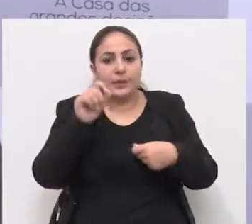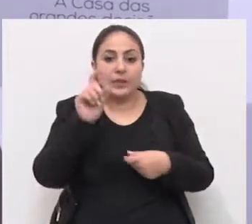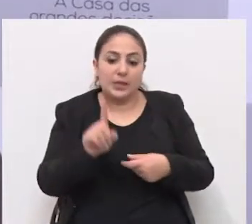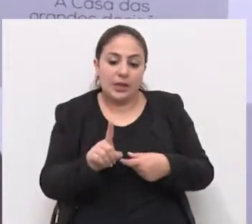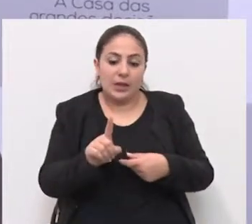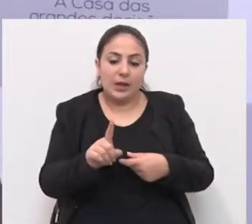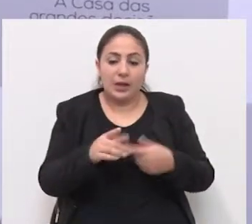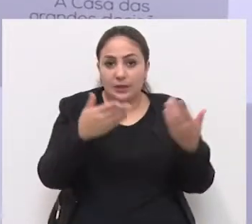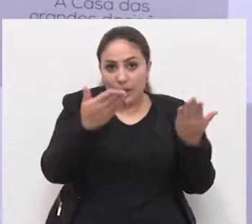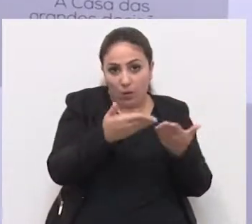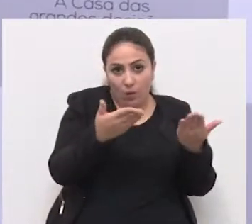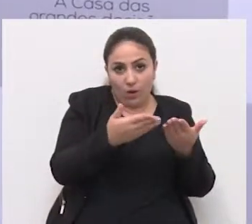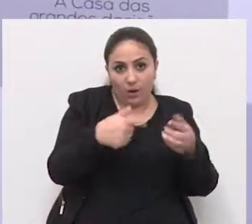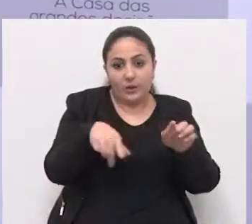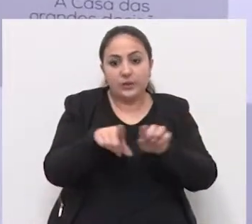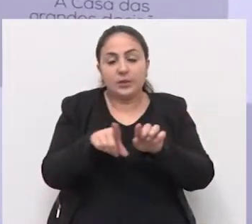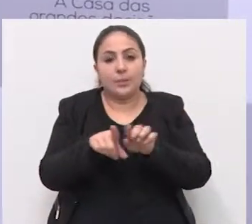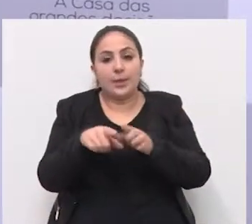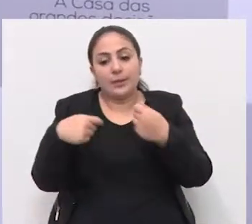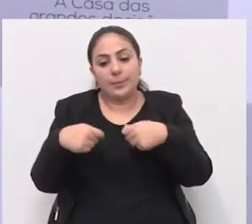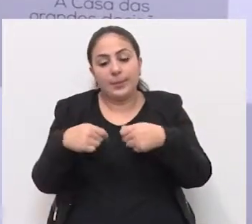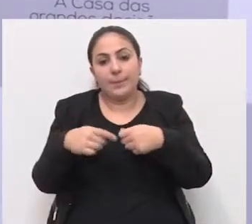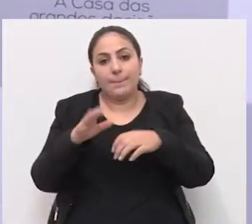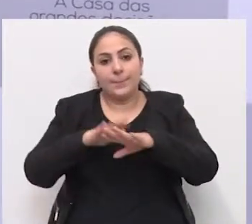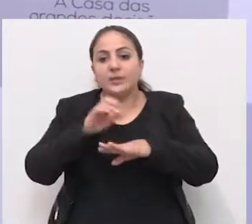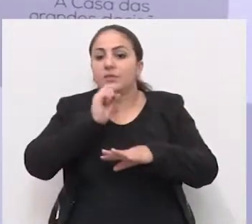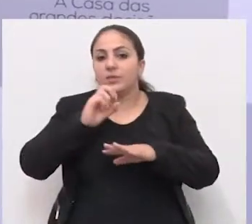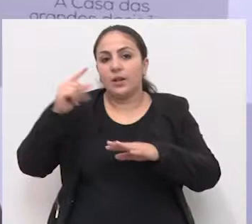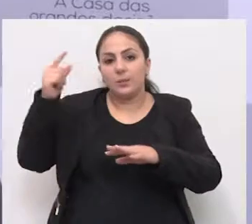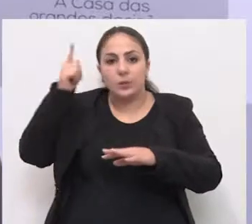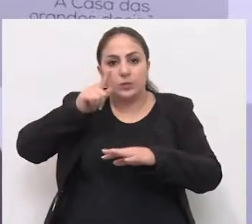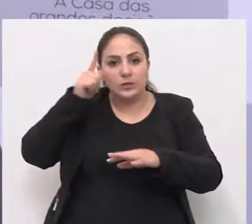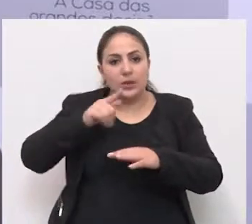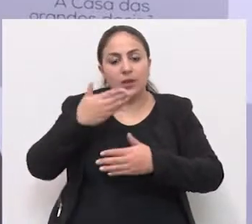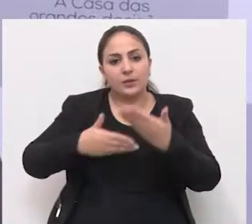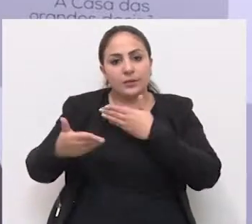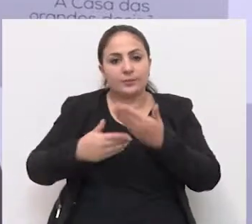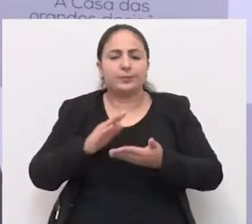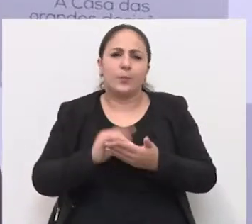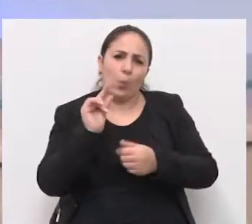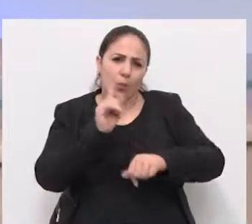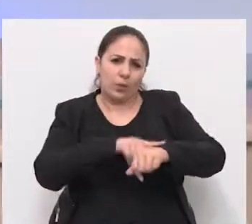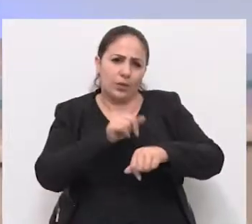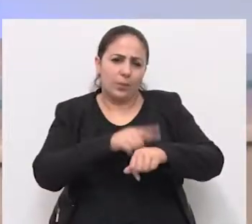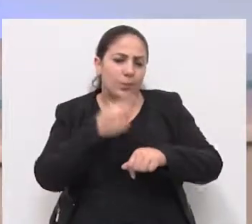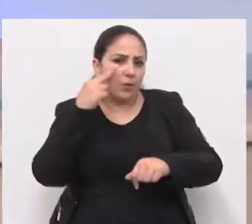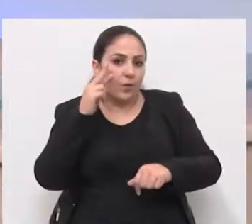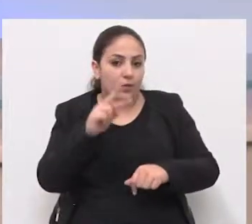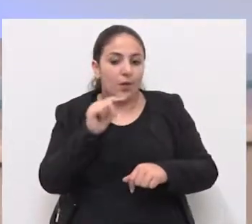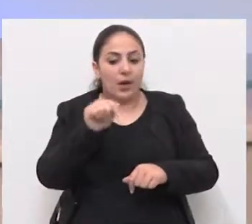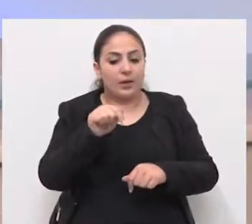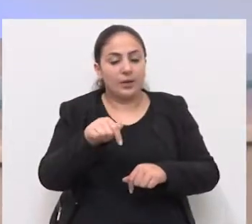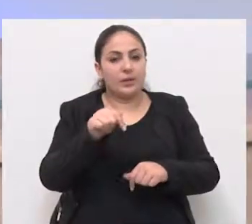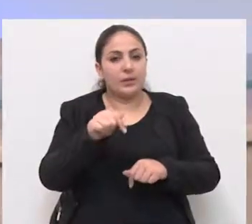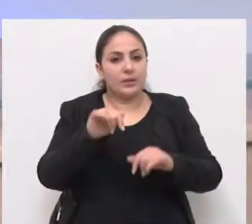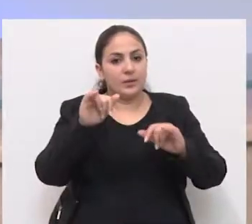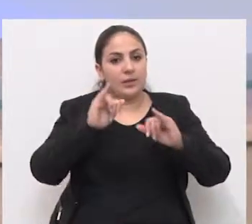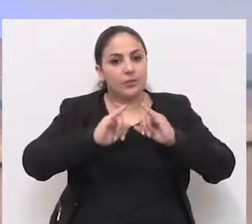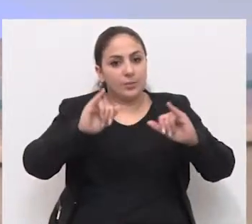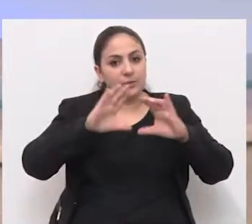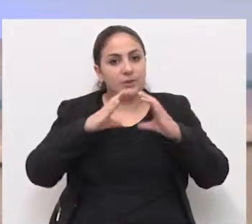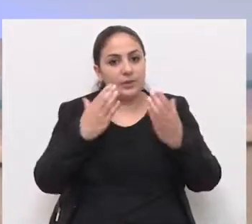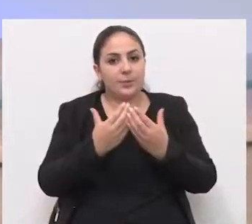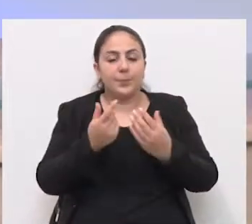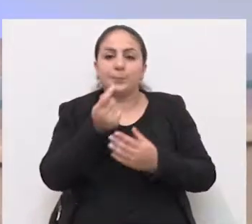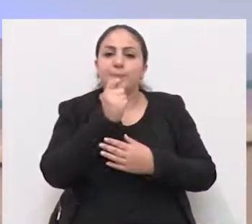comunidade demandas que são de agora e demandas que são mais antigas para serem atendidas. Há pouco tempo, você viu aqui